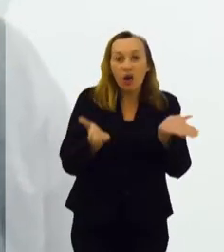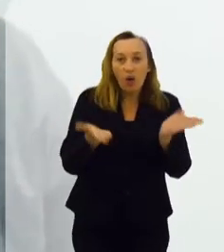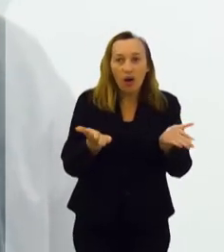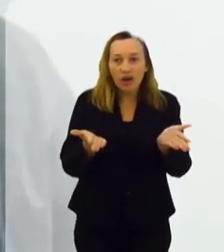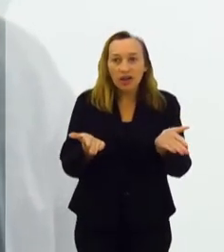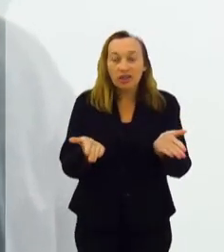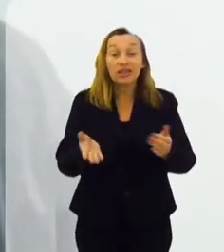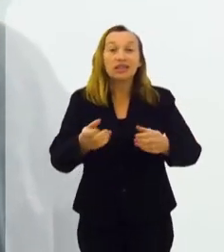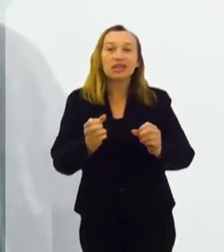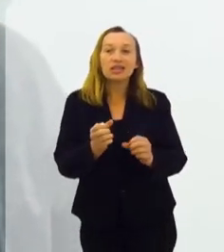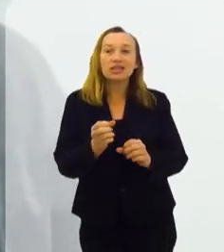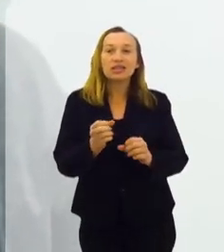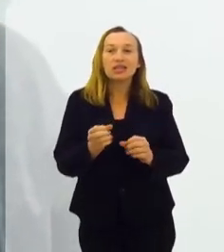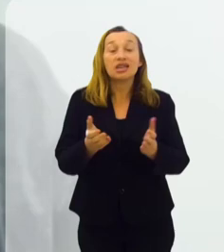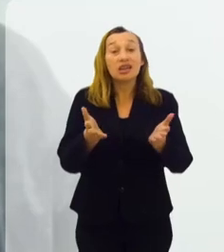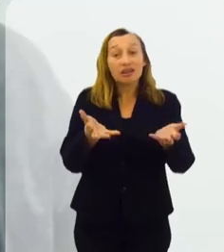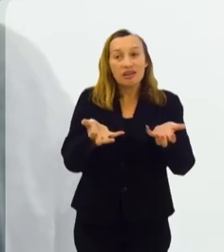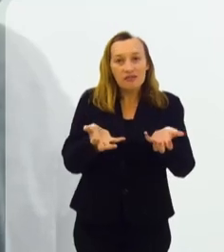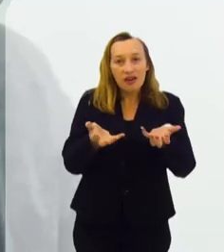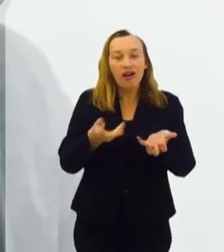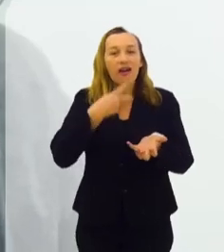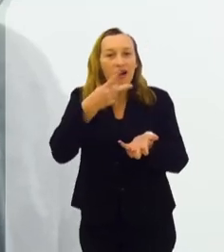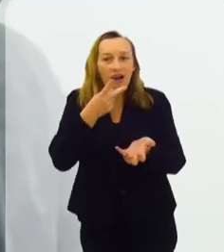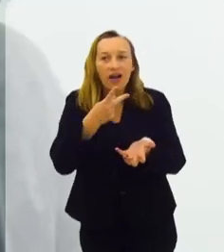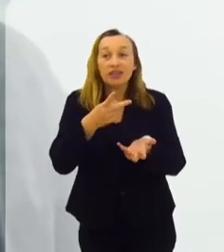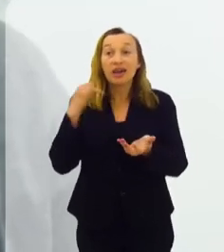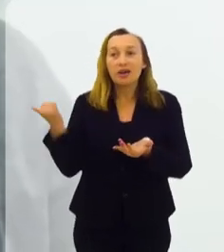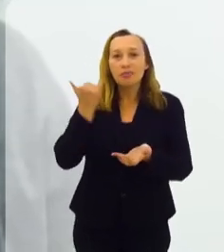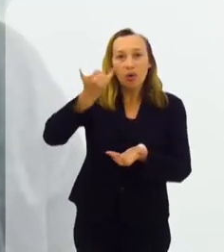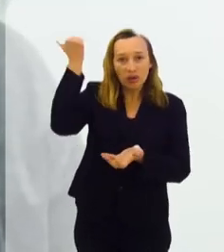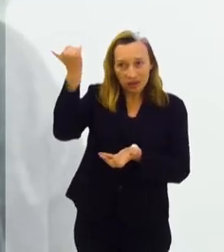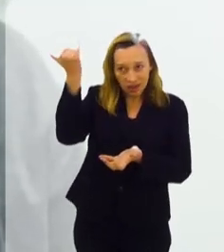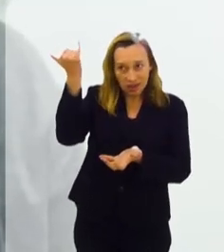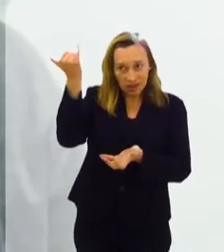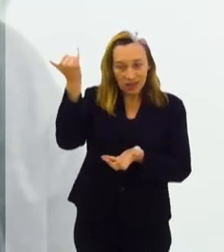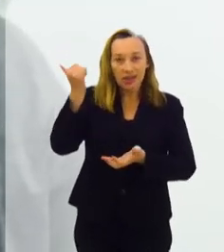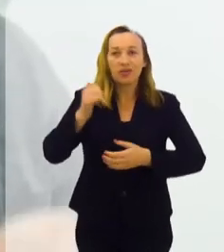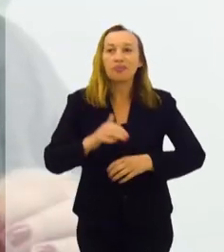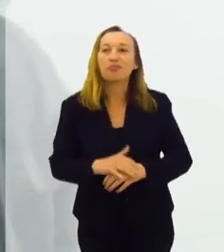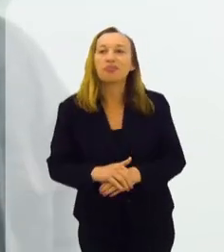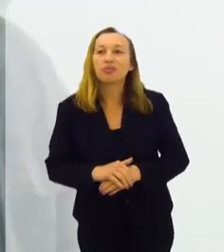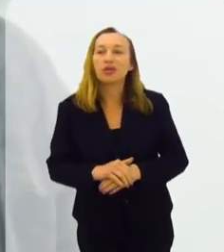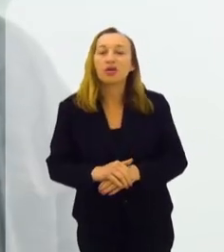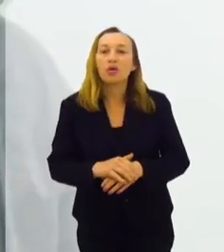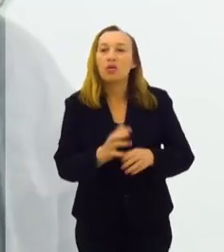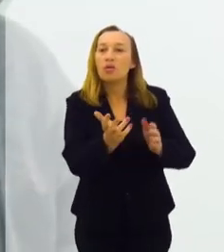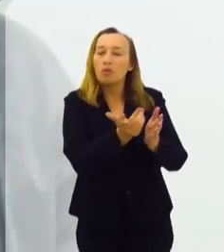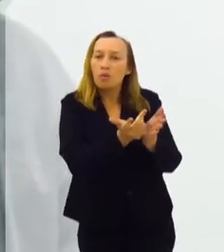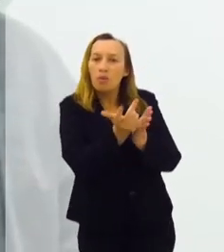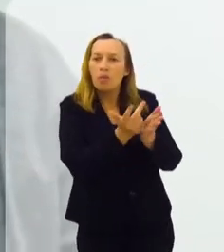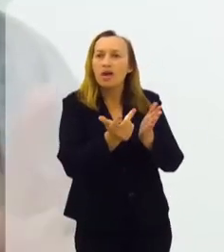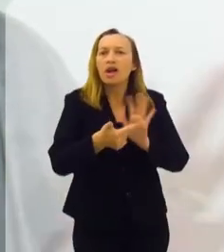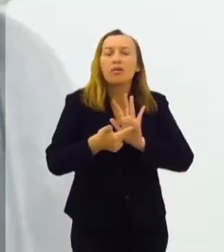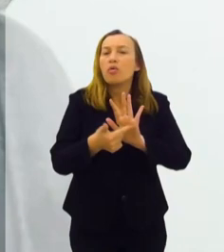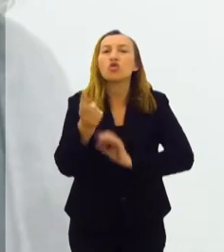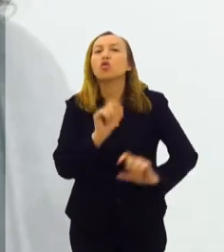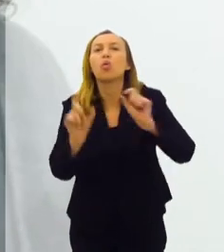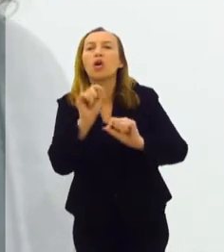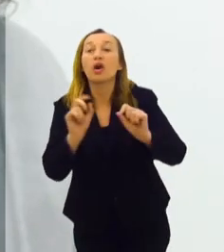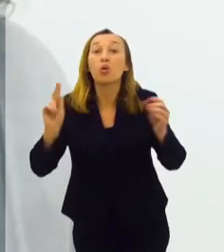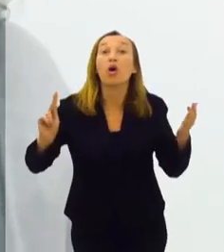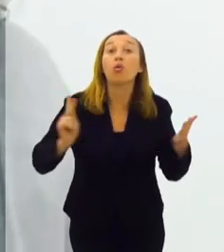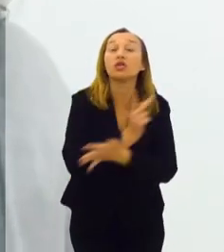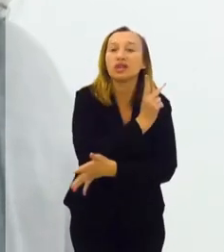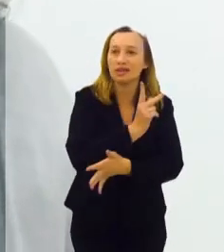agora, nesse bloco, falar sobre a importância do desenvolvimento territorial. O mapeamento, ele fala sobre